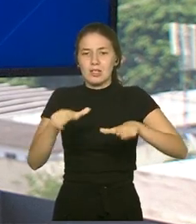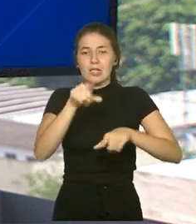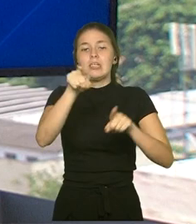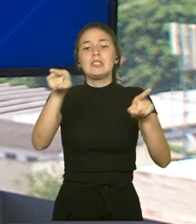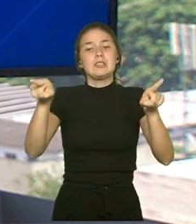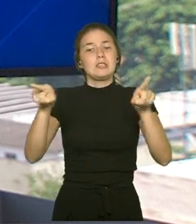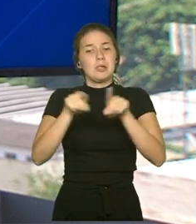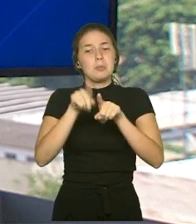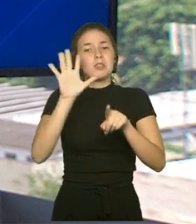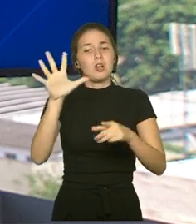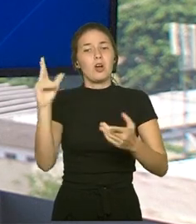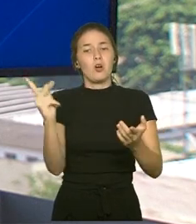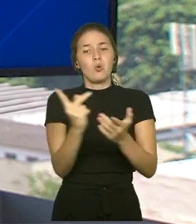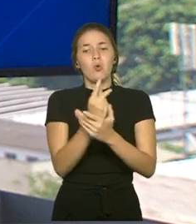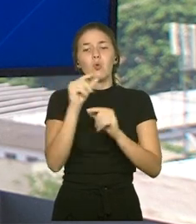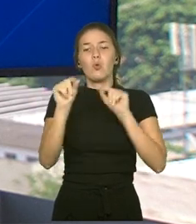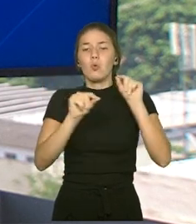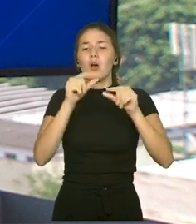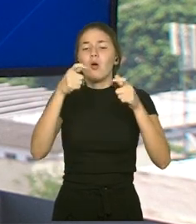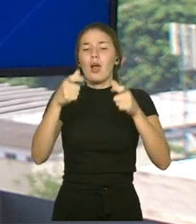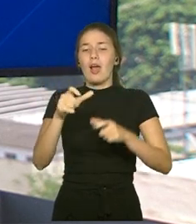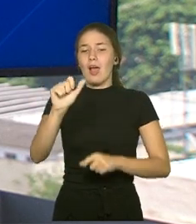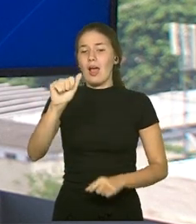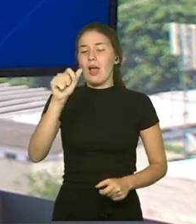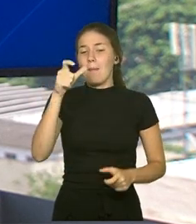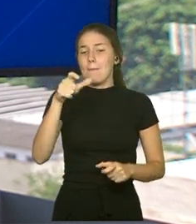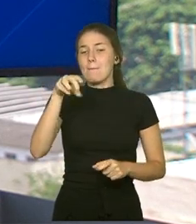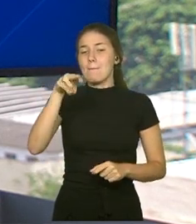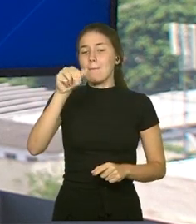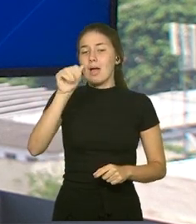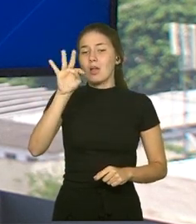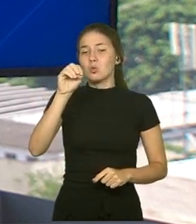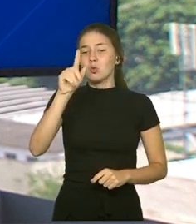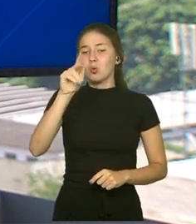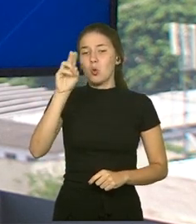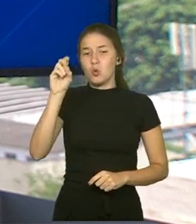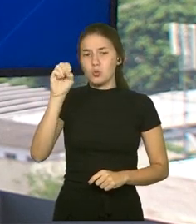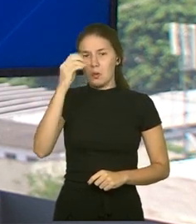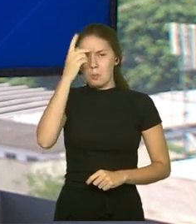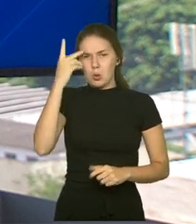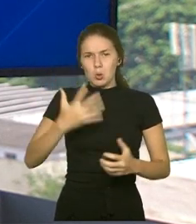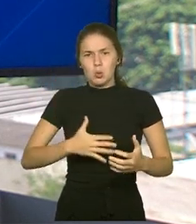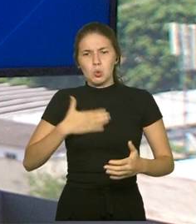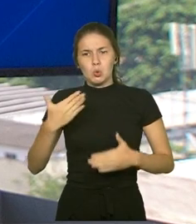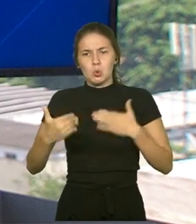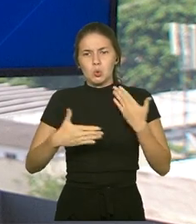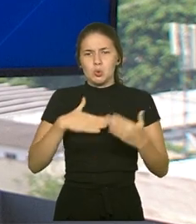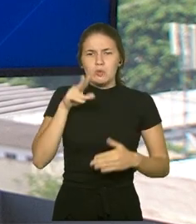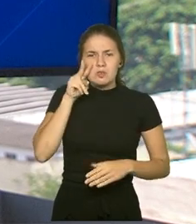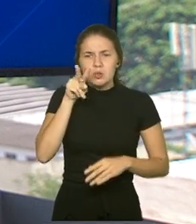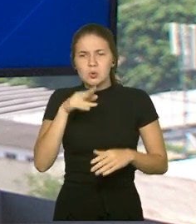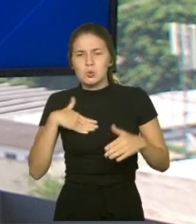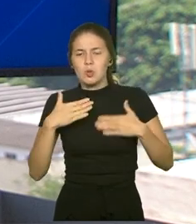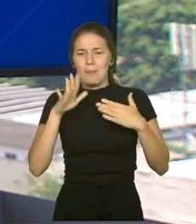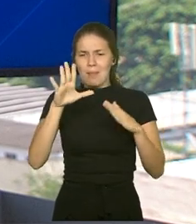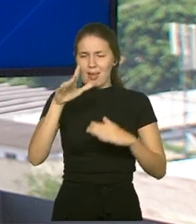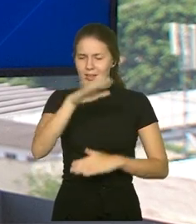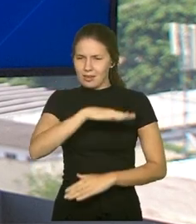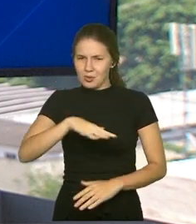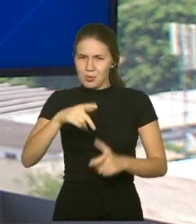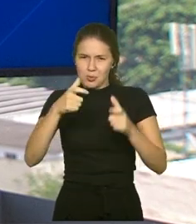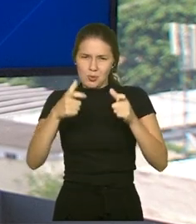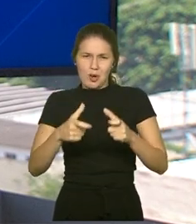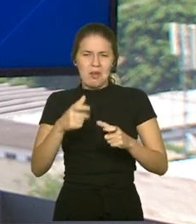fenômeno foi registrado em Aral Moreira no Mato Grosso do Sul a população polar Ficou assustada mas segundo a Defesa Civil